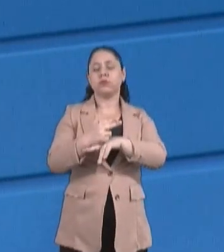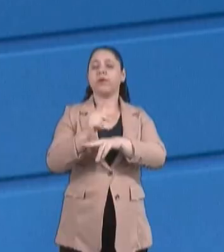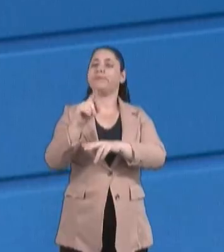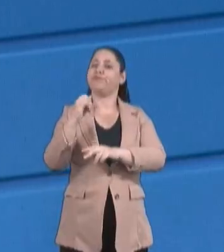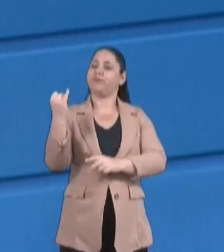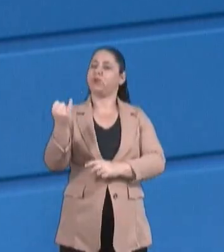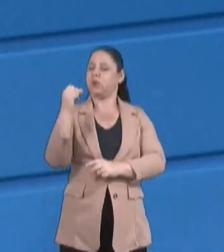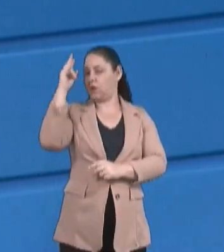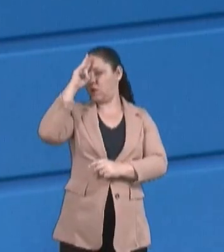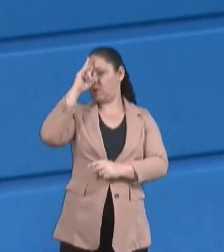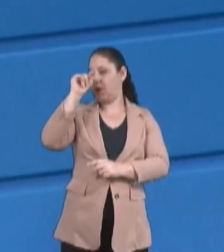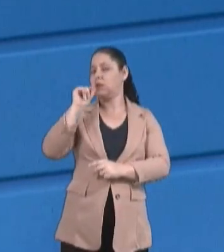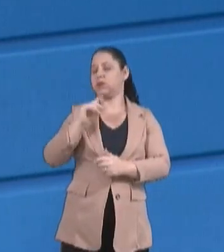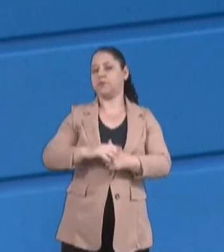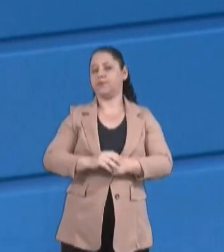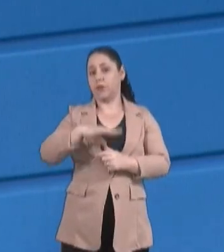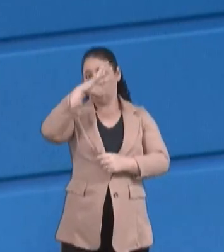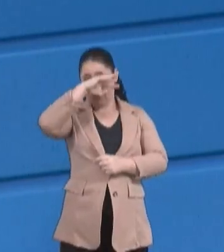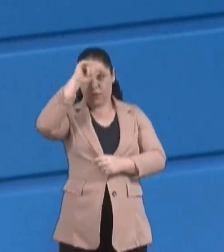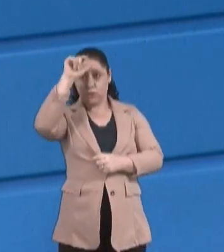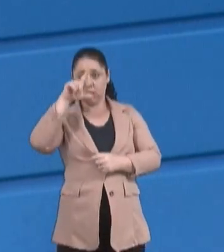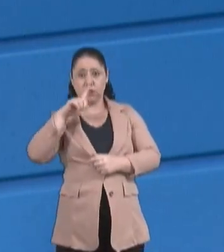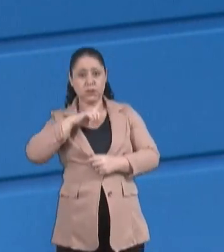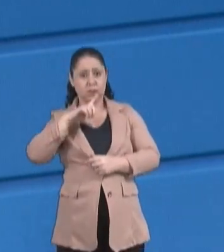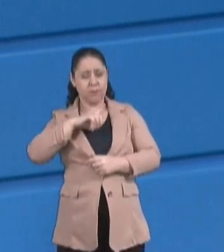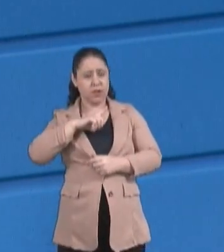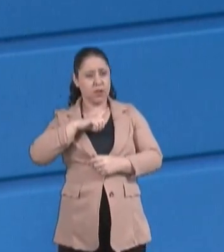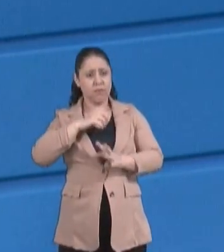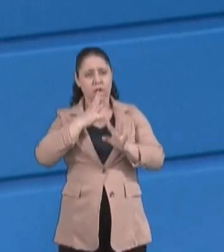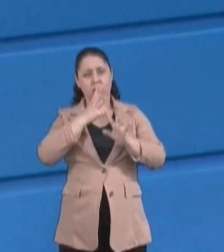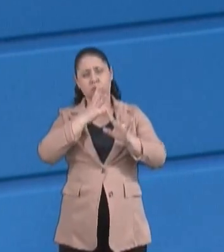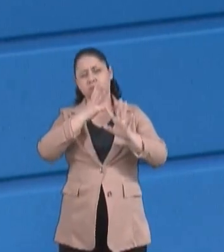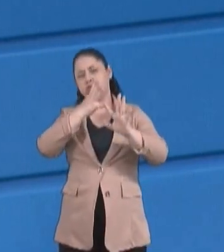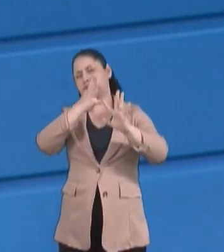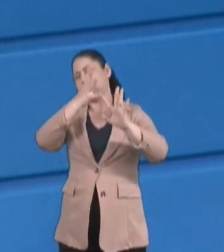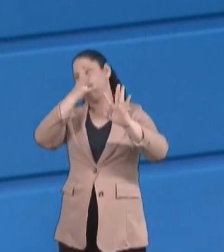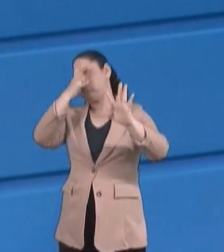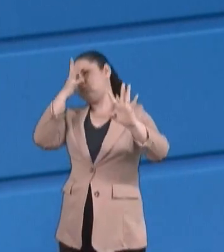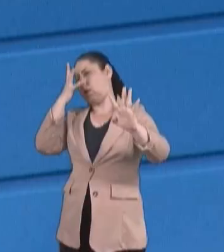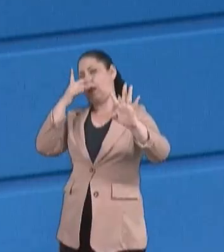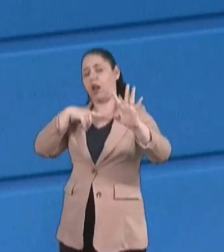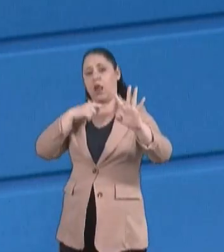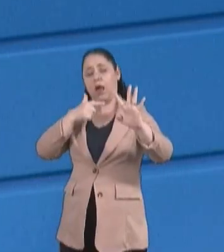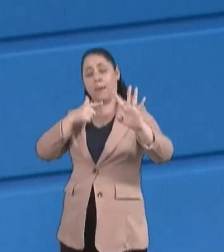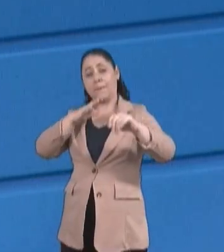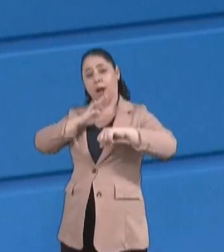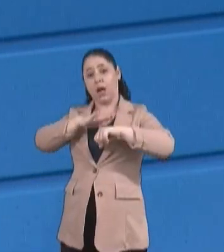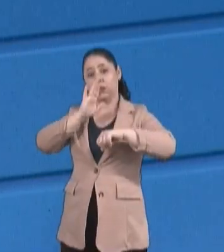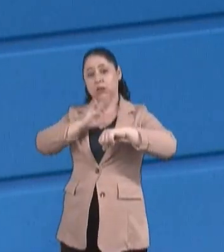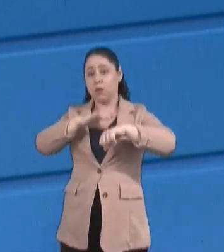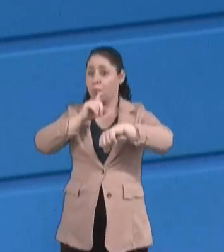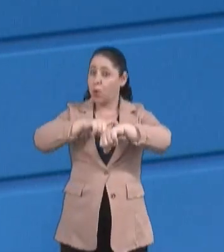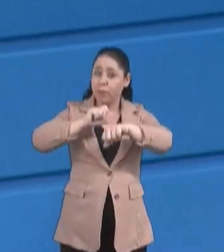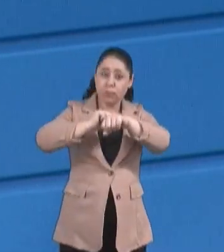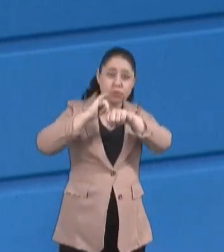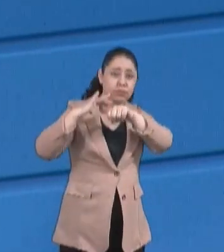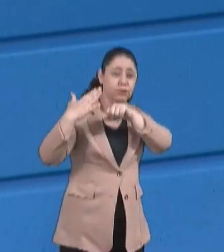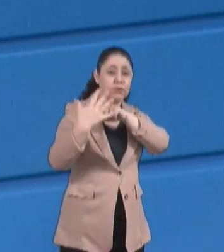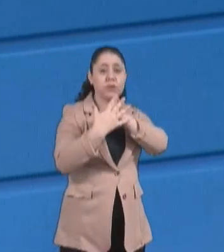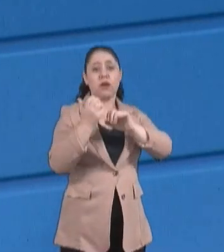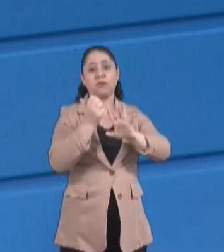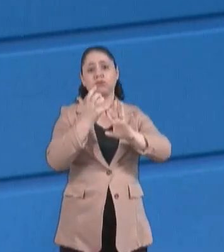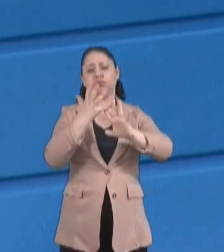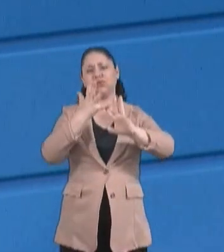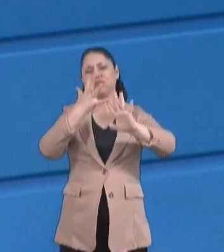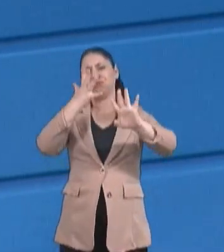Importante a gente lembrar que Mato Grosso do Sul sempre teve uma fila que aumentou muito no tempo